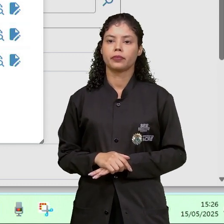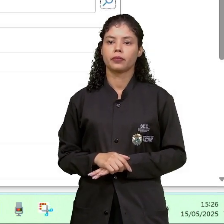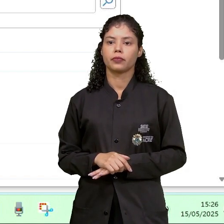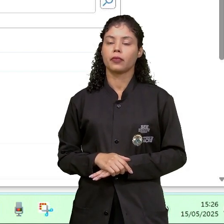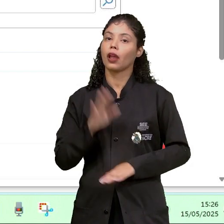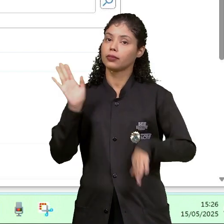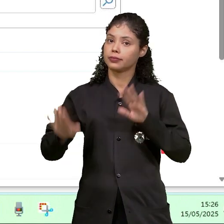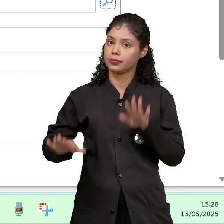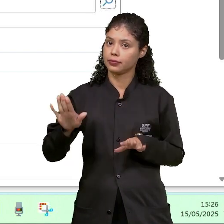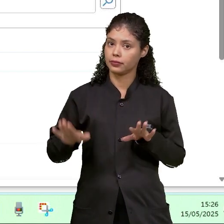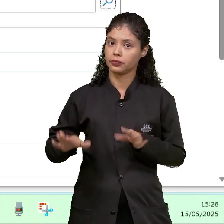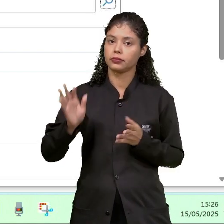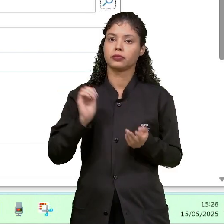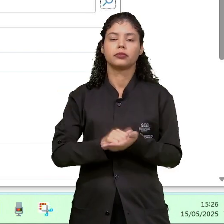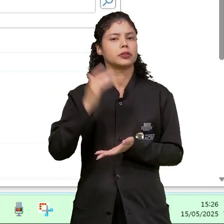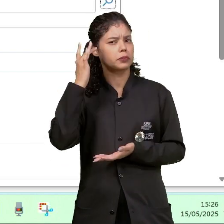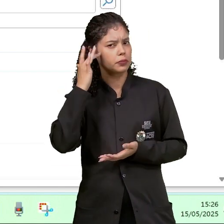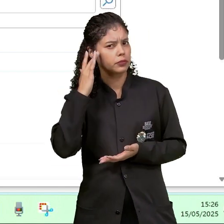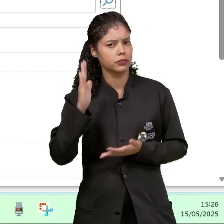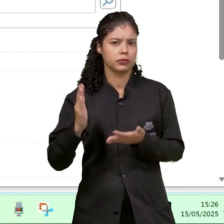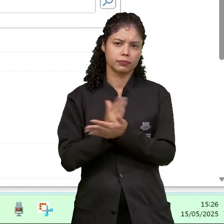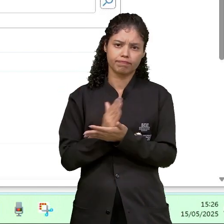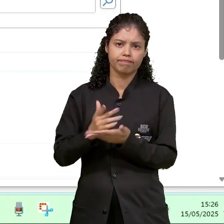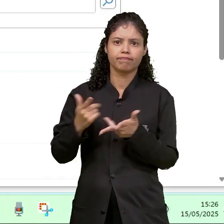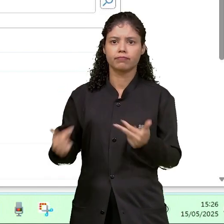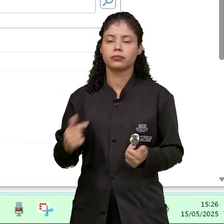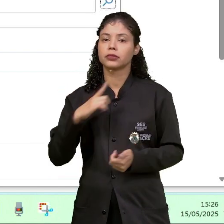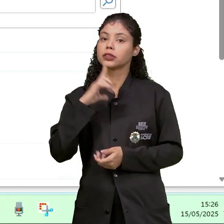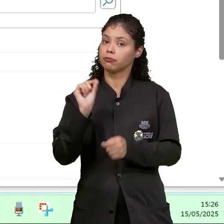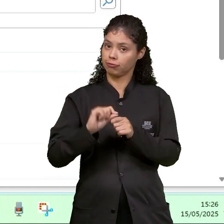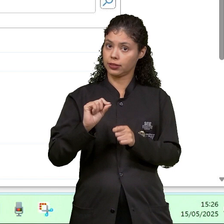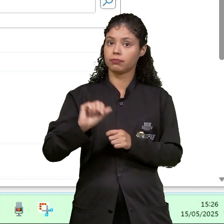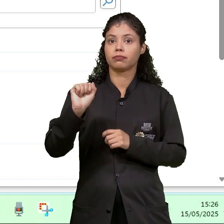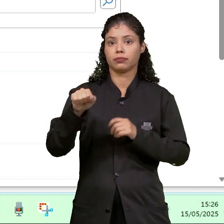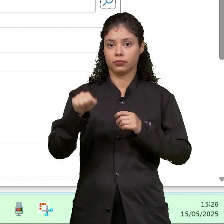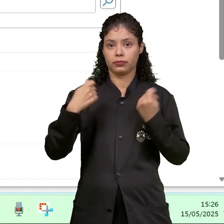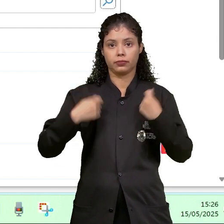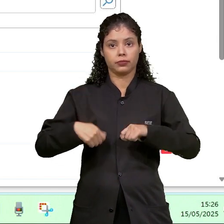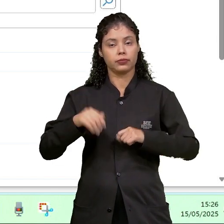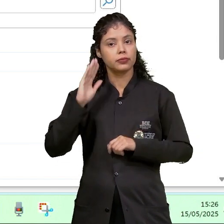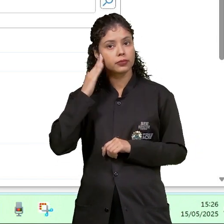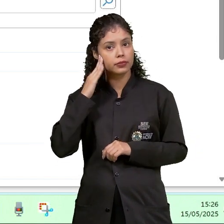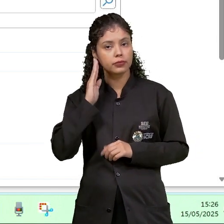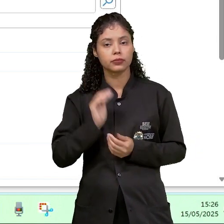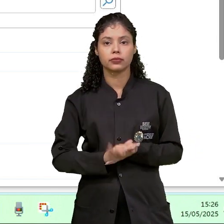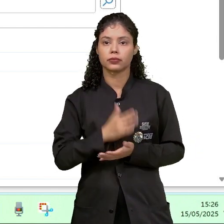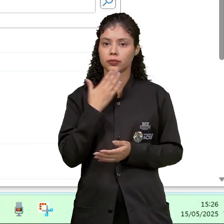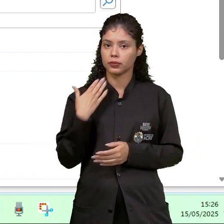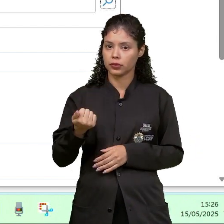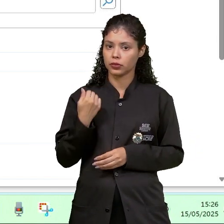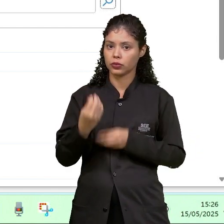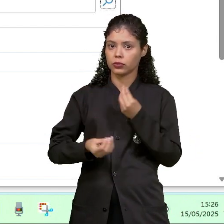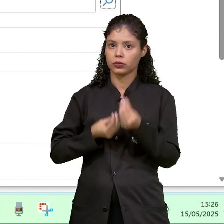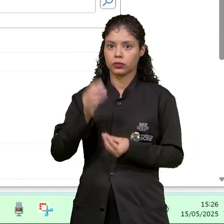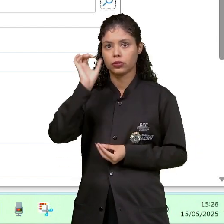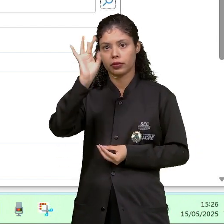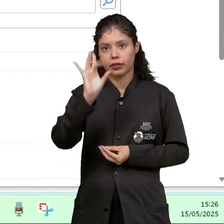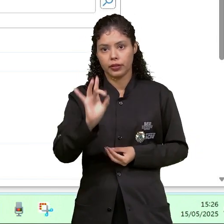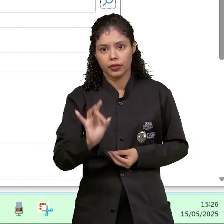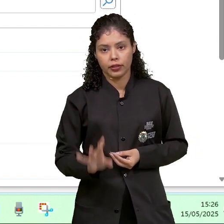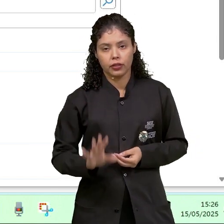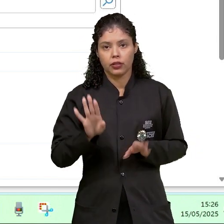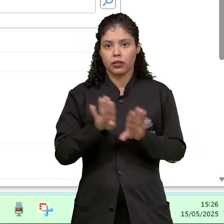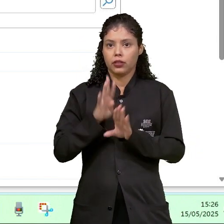muitas vezes a gente acha que tem algumas coisas que você não faz, mas ele faz, né? A gente só precisa entender como é que cada uma